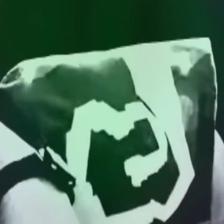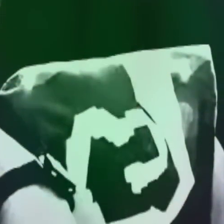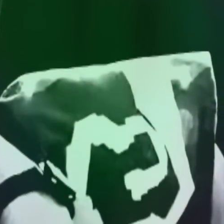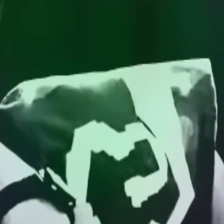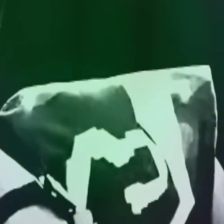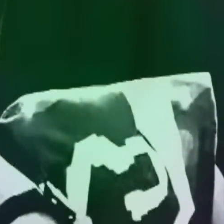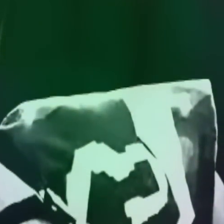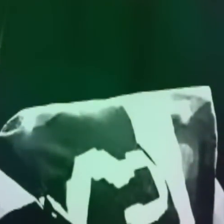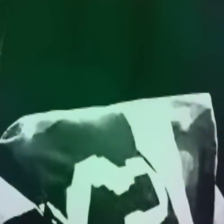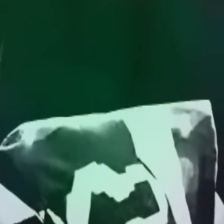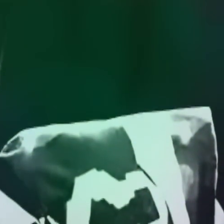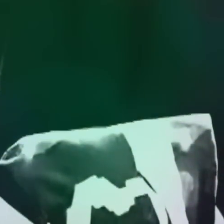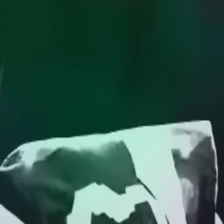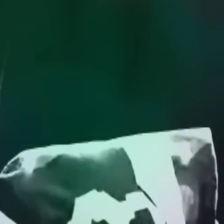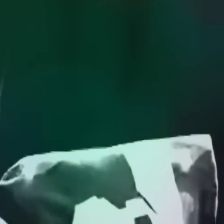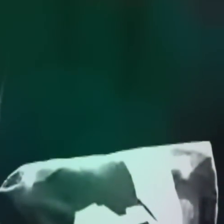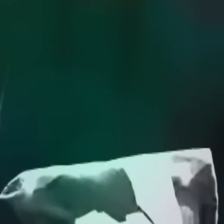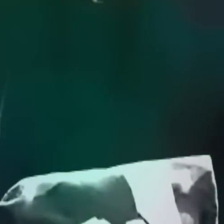Lararari, lara,